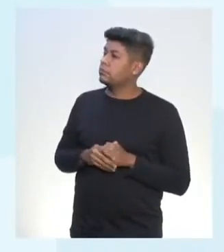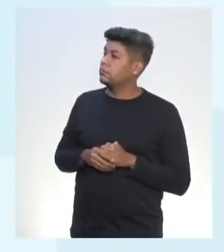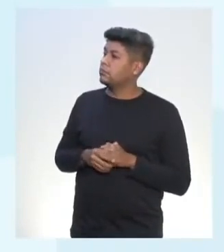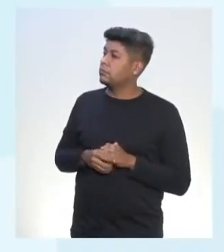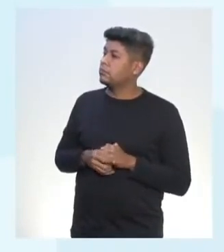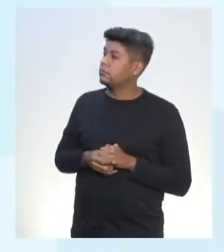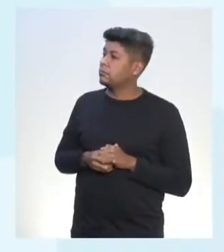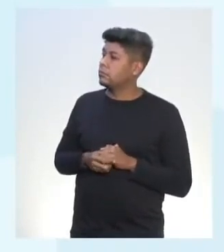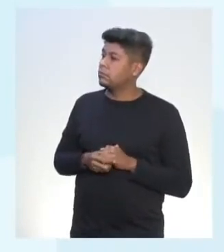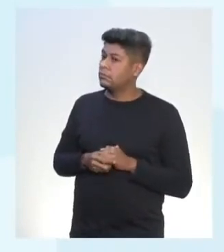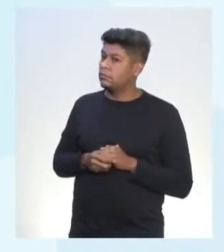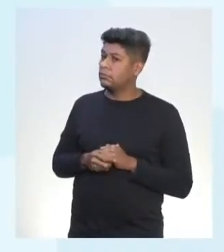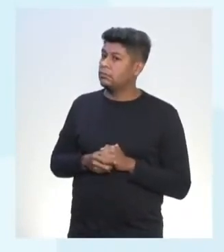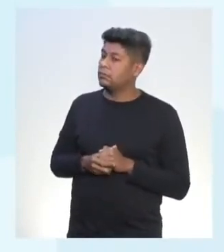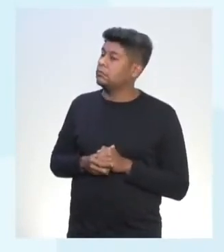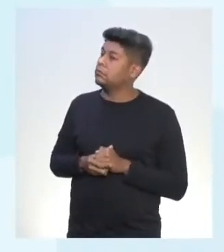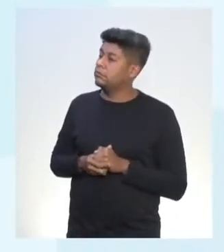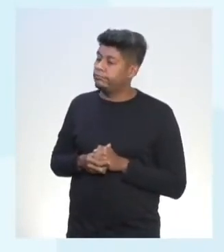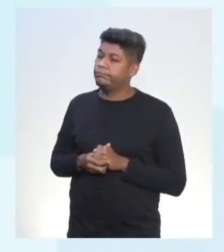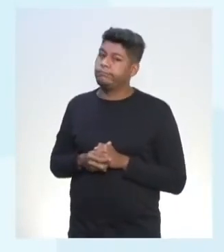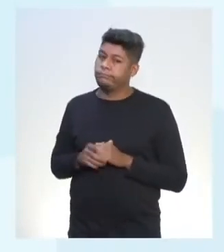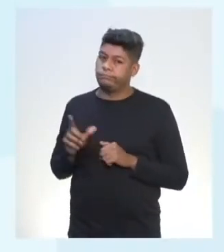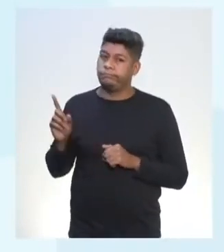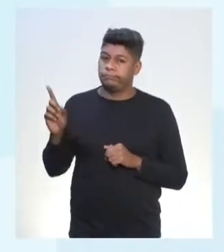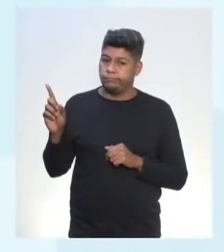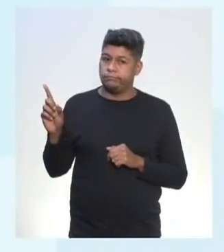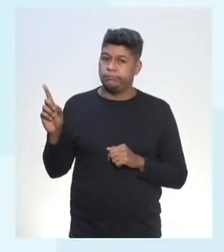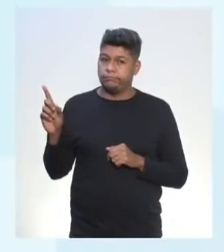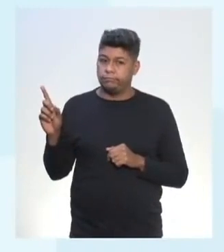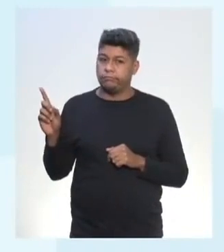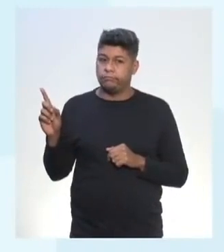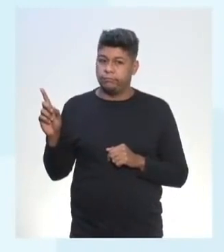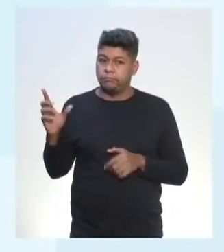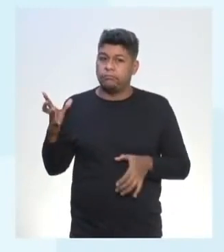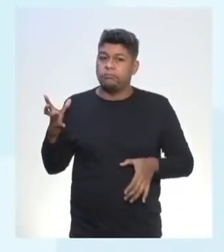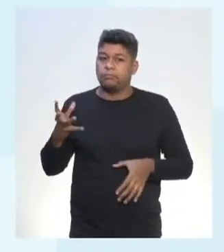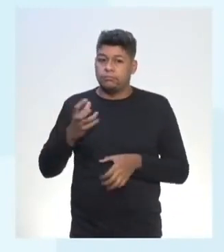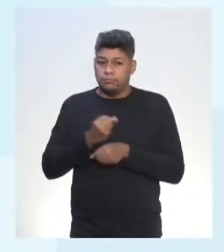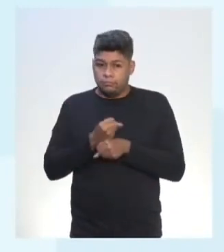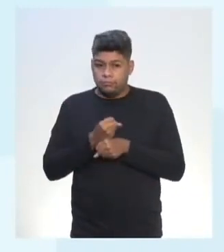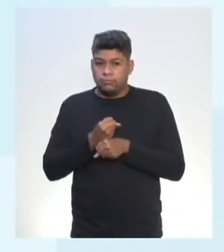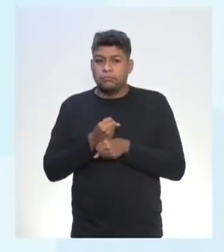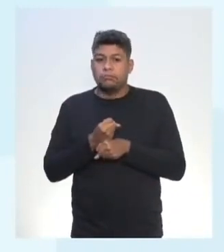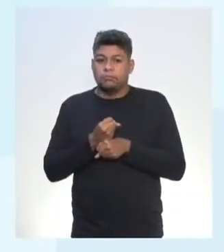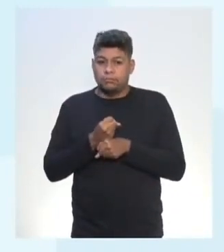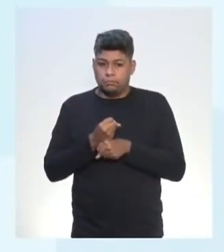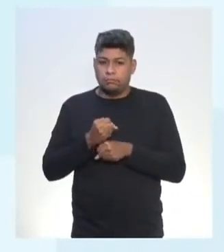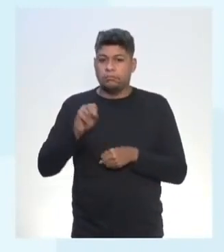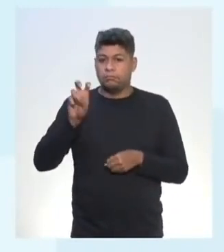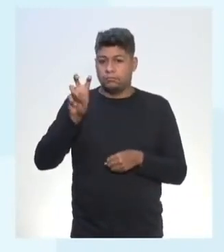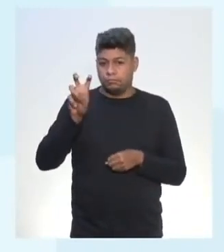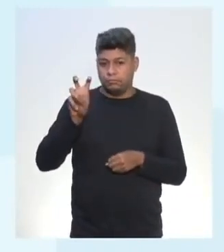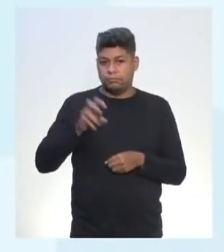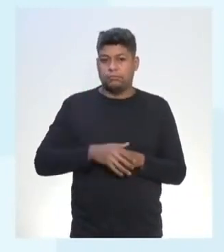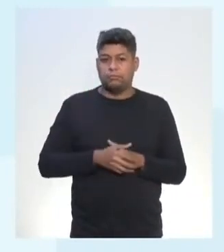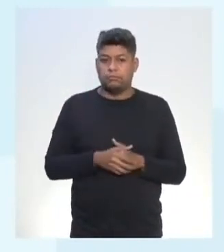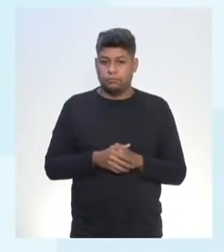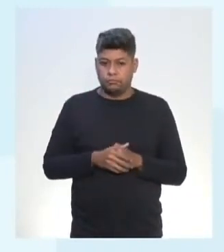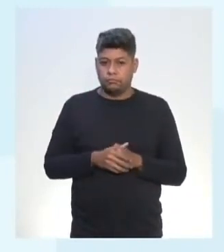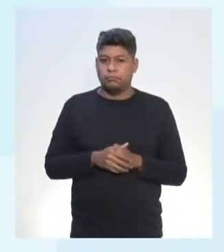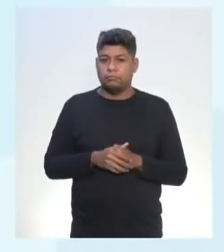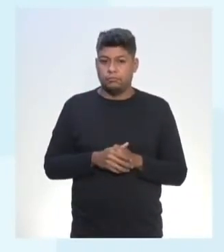vezes 2, 4 e 1, 5, ó. Atenção aqui o que eu vou fazer, ó. Soma as casinhas, não é isso?